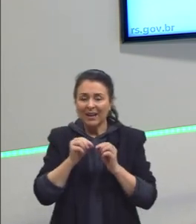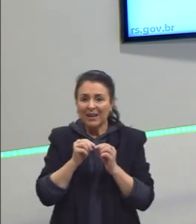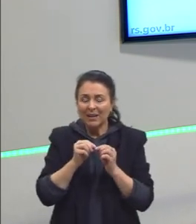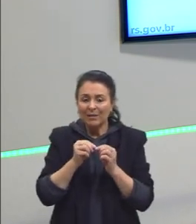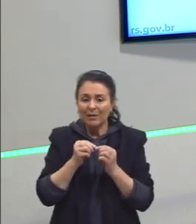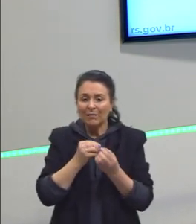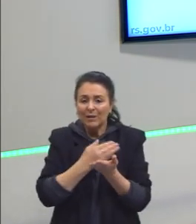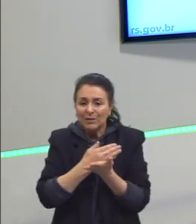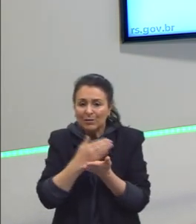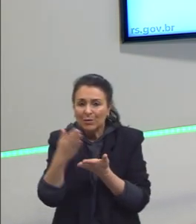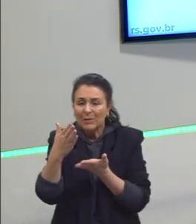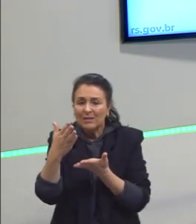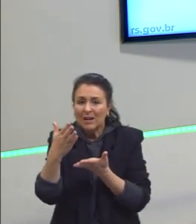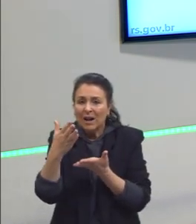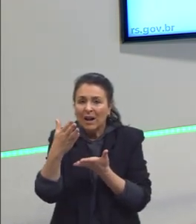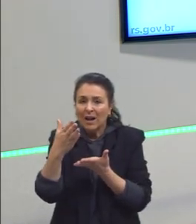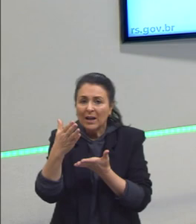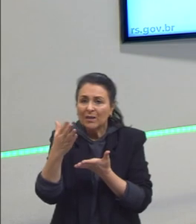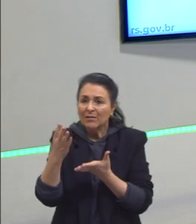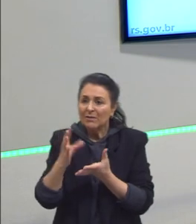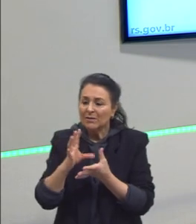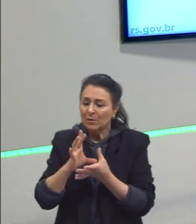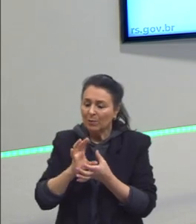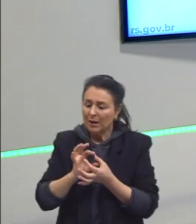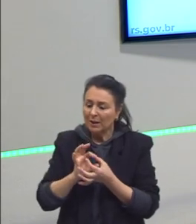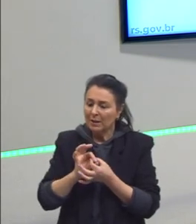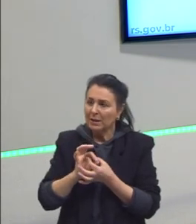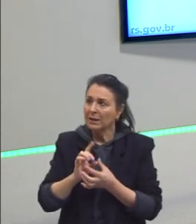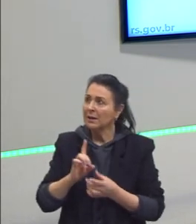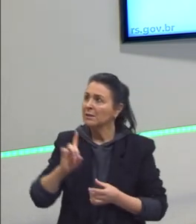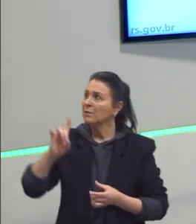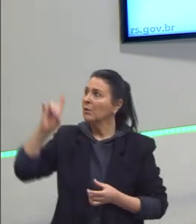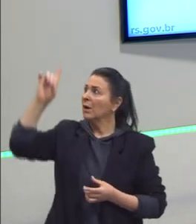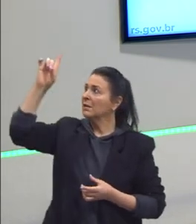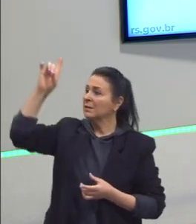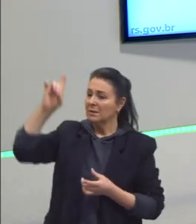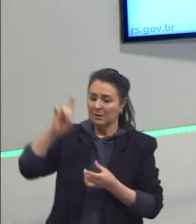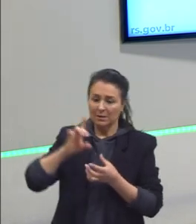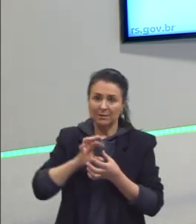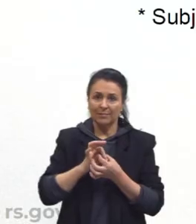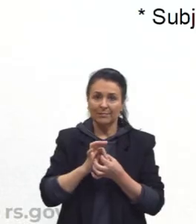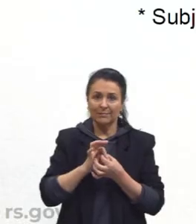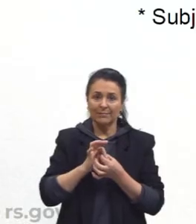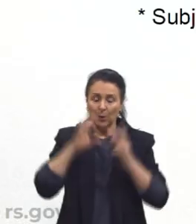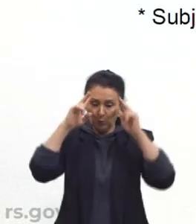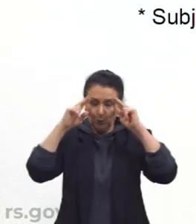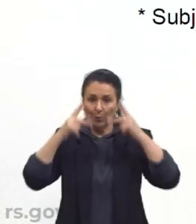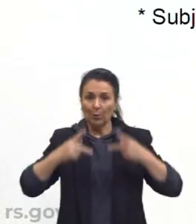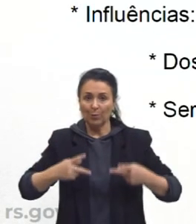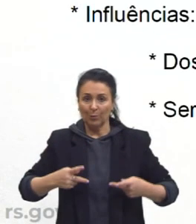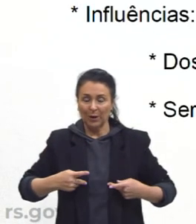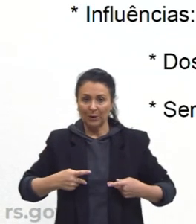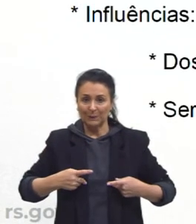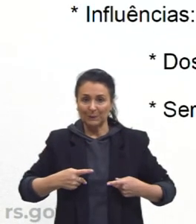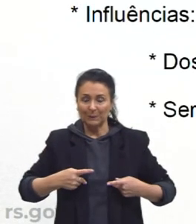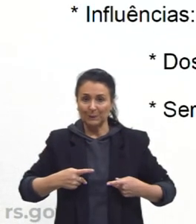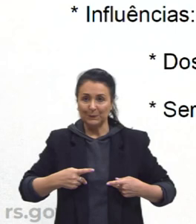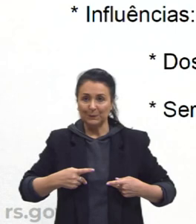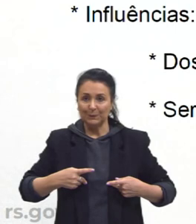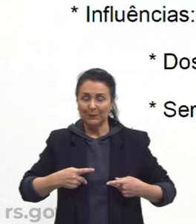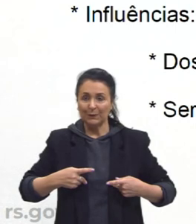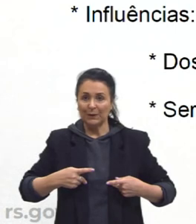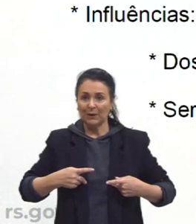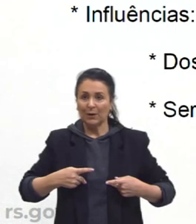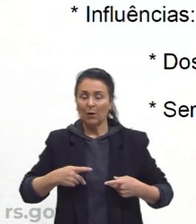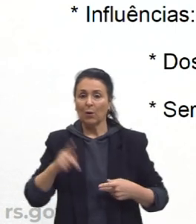centelha E que nos liga a Deus o ser humano voltando que o slide né que sai aqui